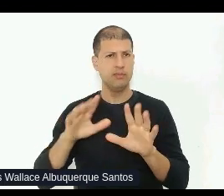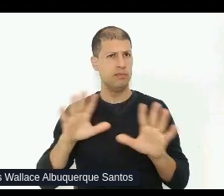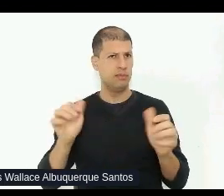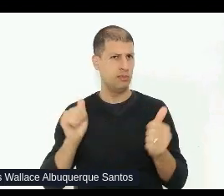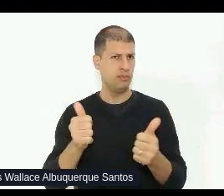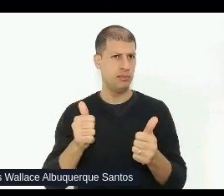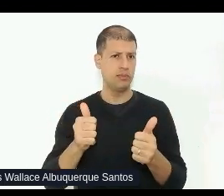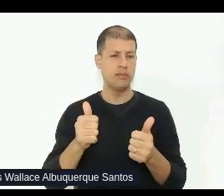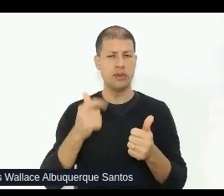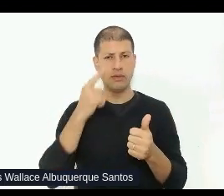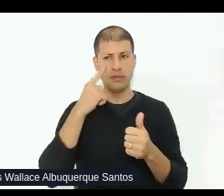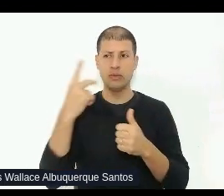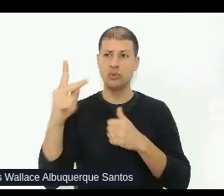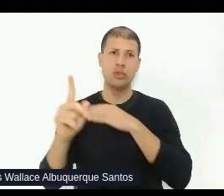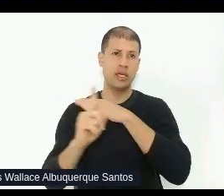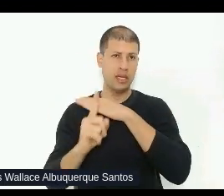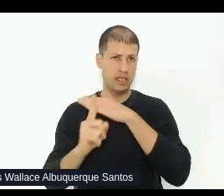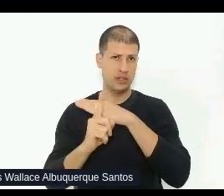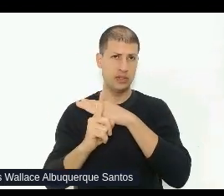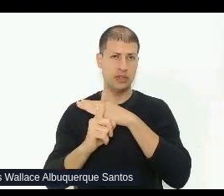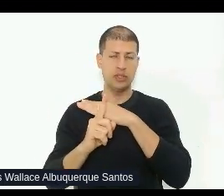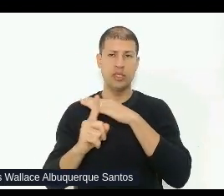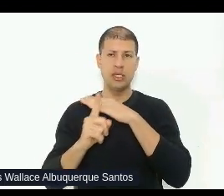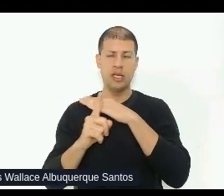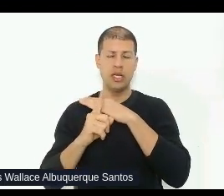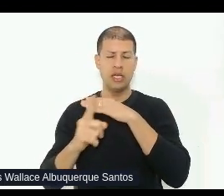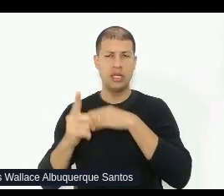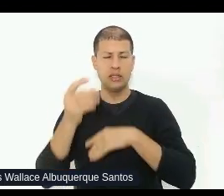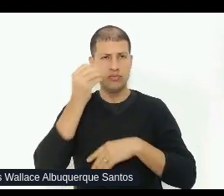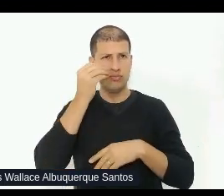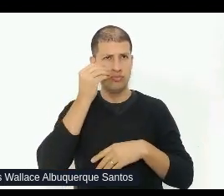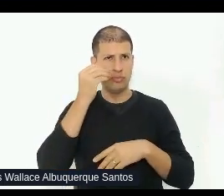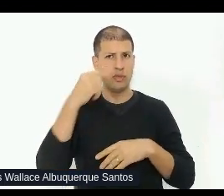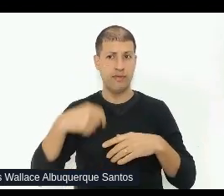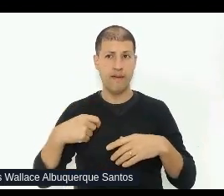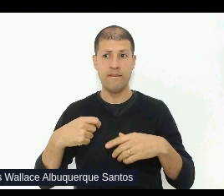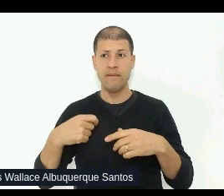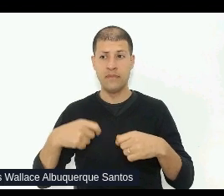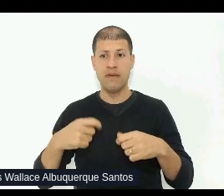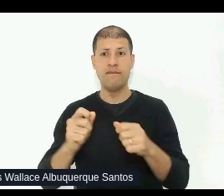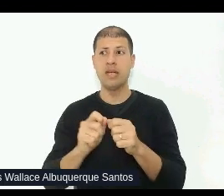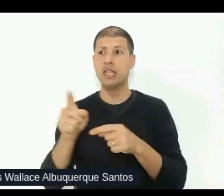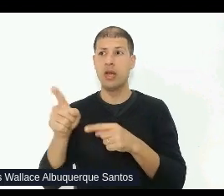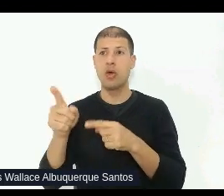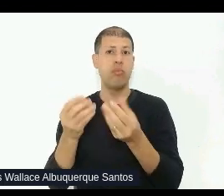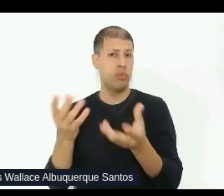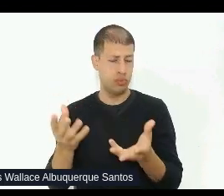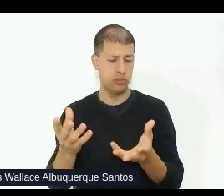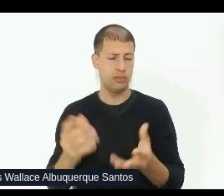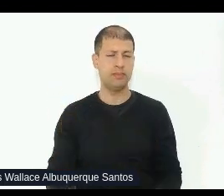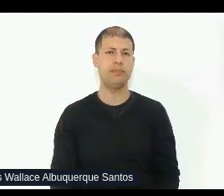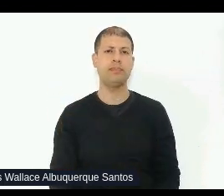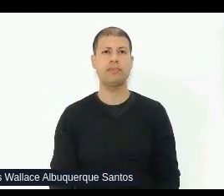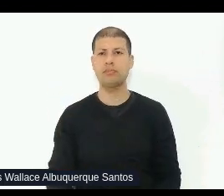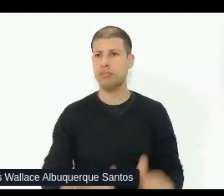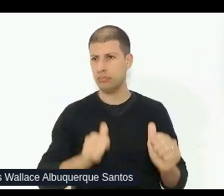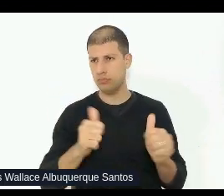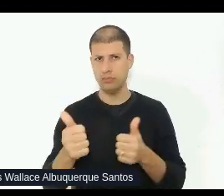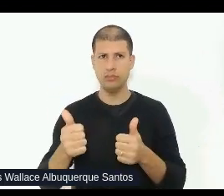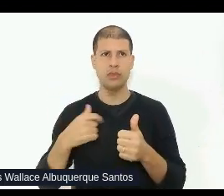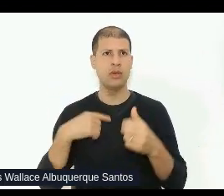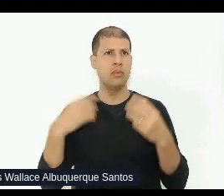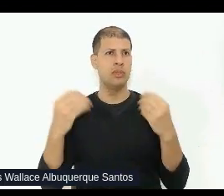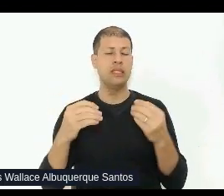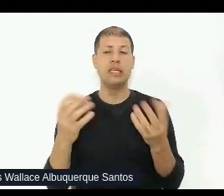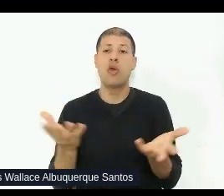os clientes, as pessoas que vão fazer o teste teriam que fazer nesse protótipo. Beleza, tenho tudo aqui. E